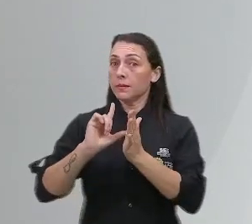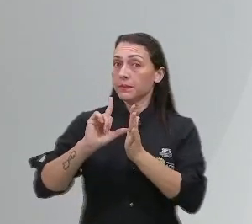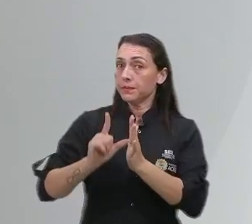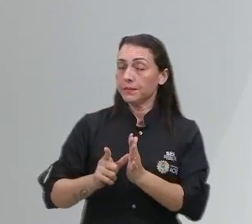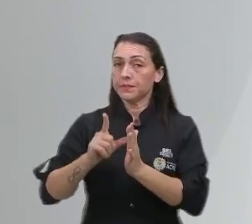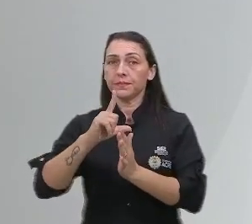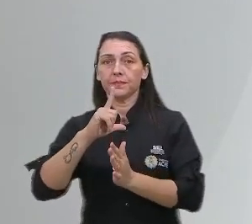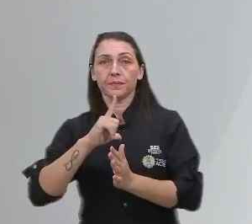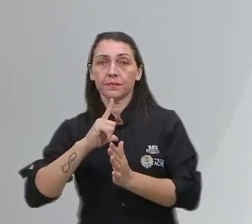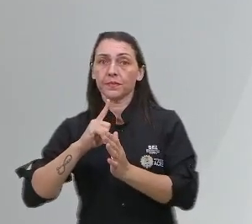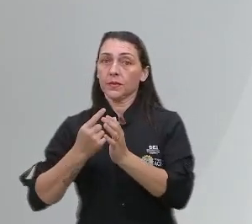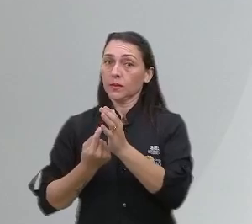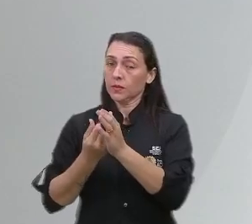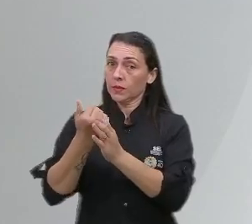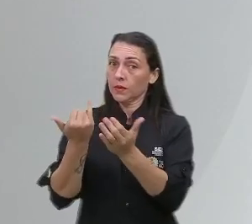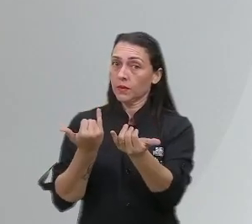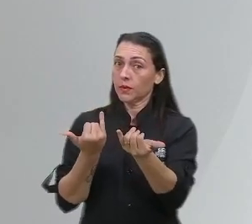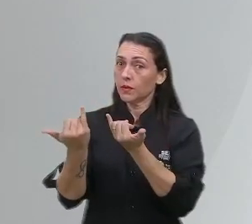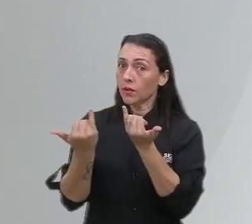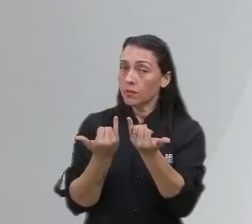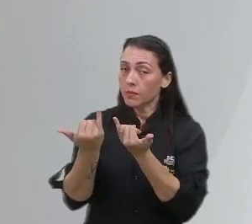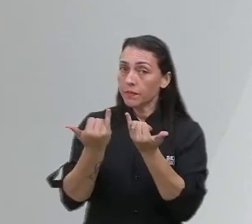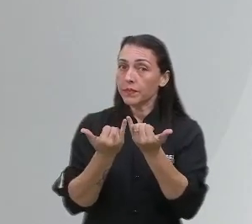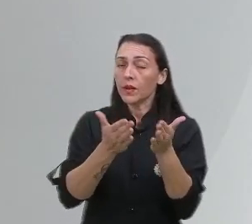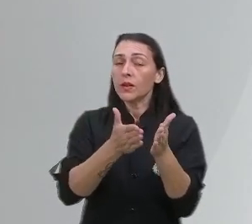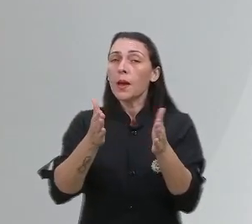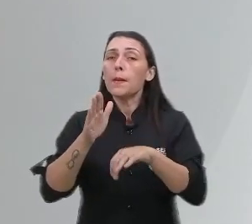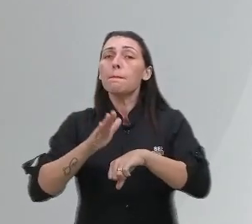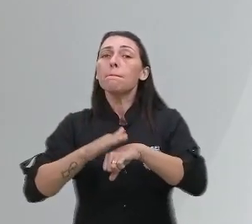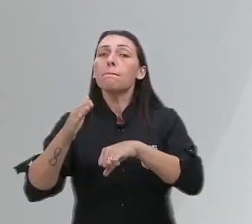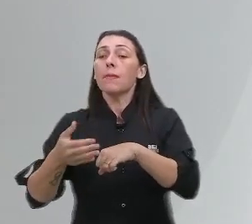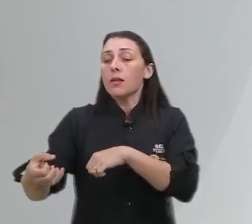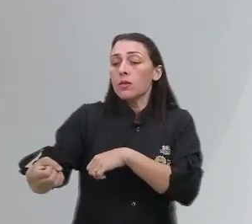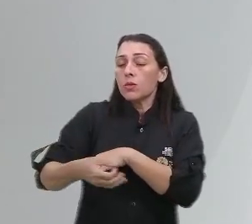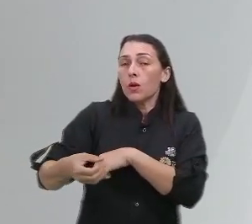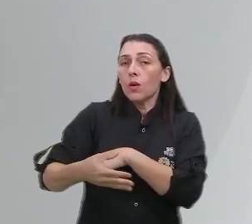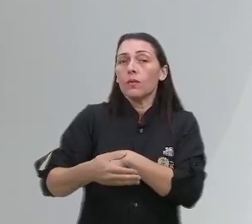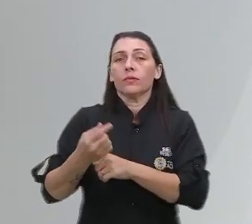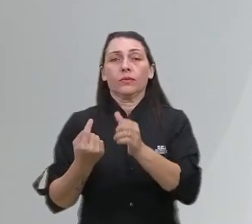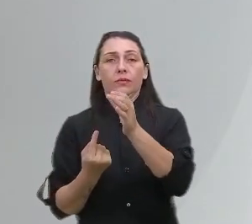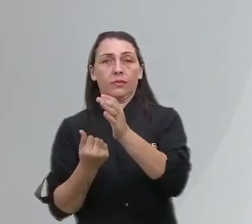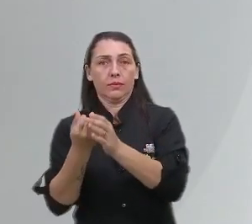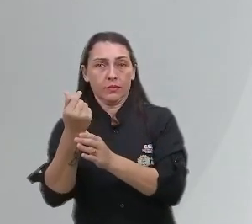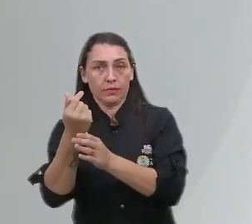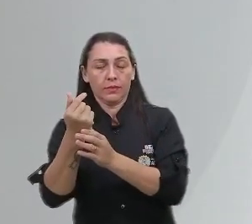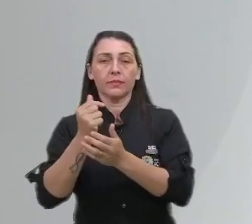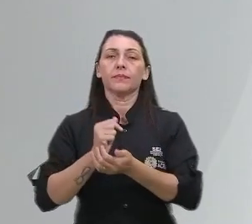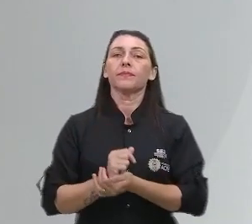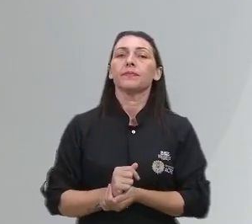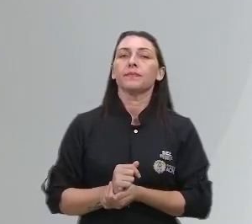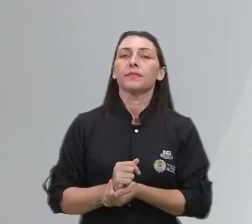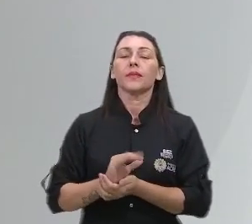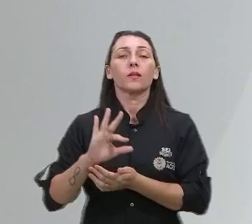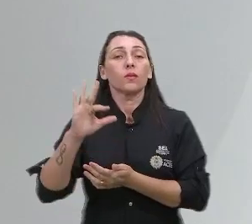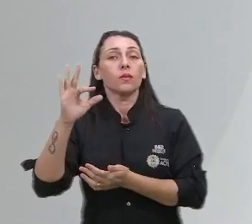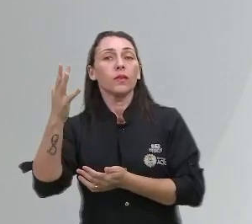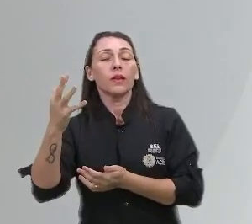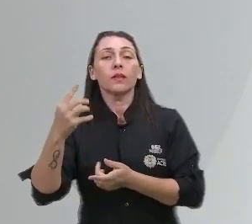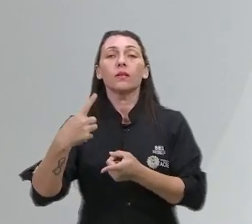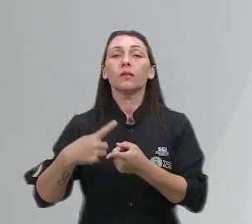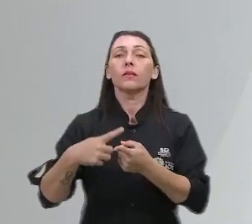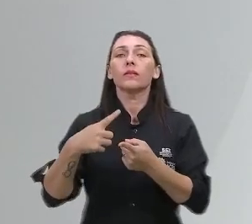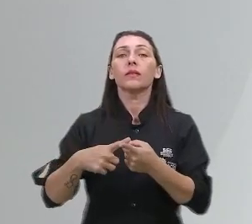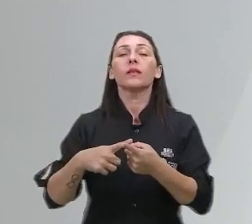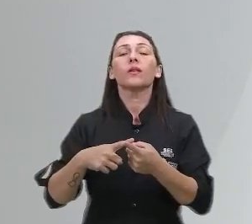depois nós temos o capitalismo informacional, que é a fase mais atual do capitalismo, e ele ocorre justamente